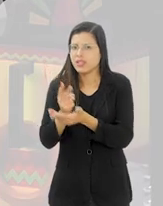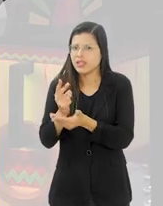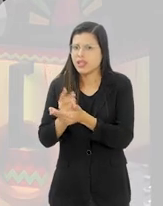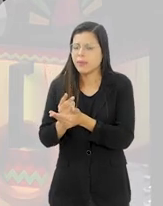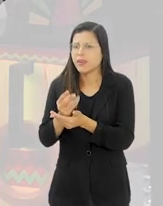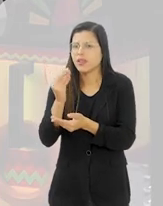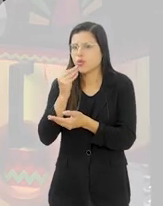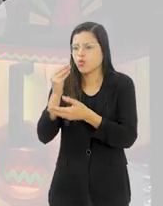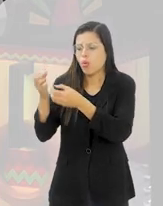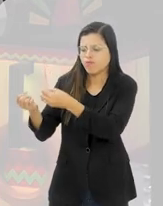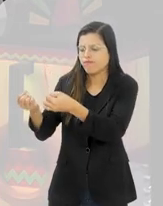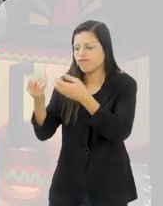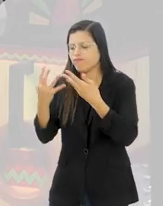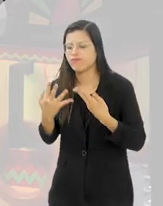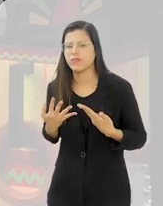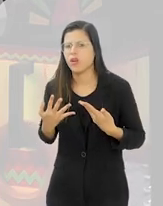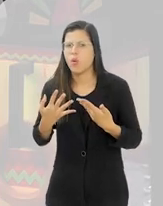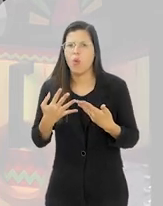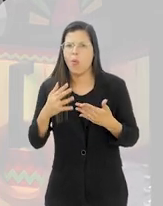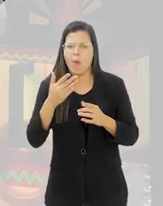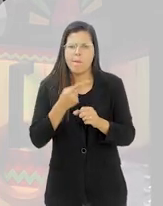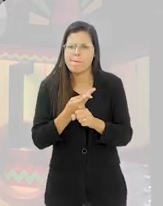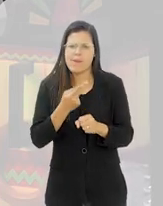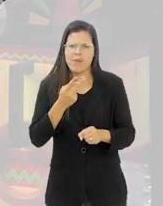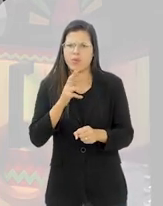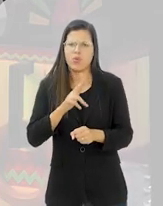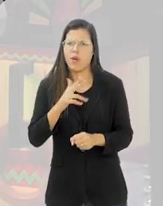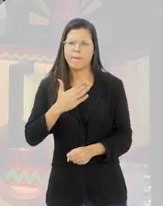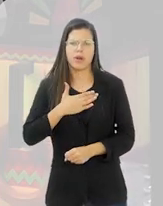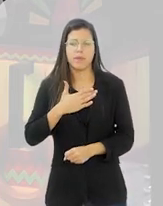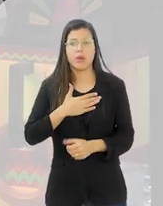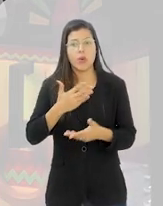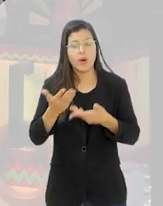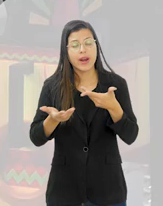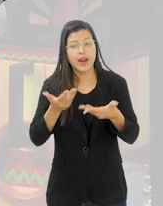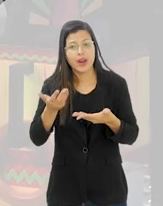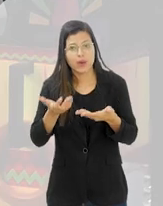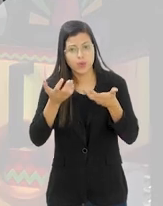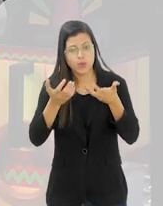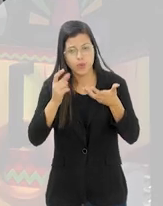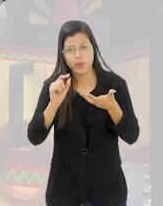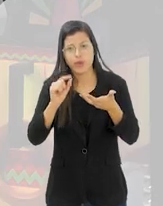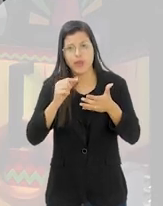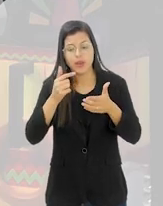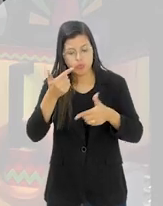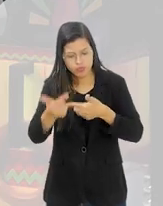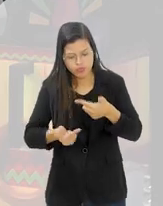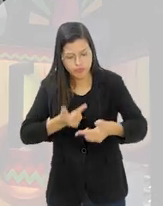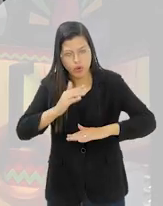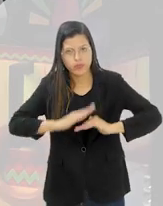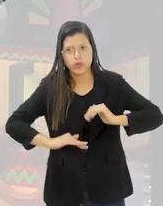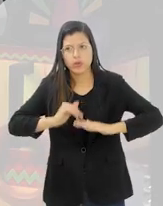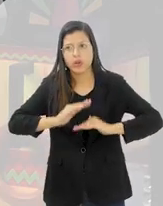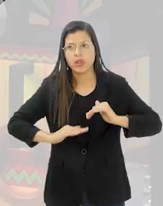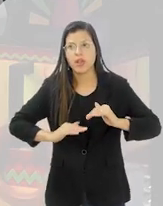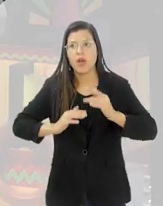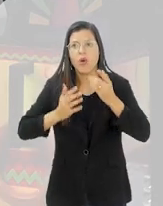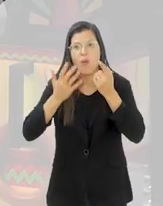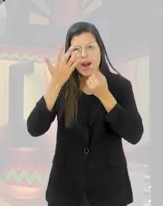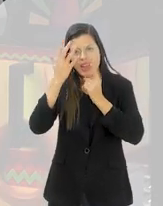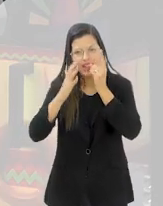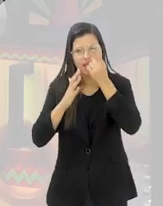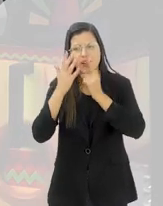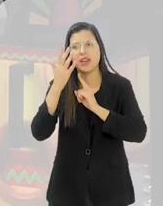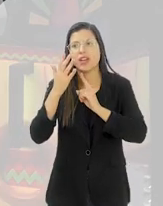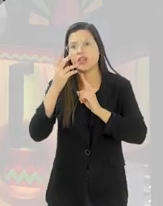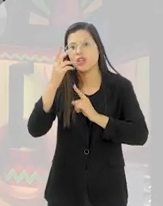Porque o prêmio não é para mim. Eu não quero me exaltar, não quero aparecer em nada. Eu quero que os trabalhadores do carnavalesco, até aquela pessoa